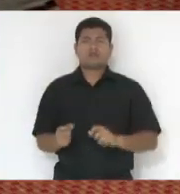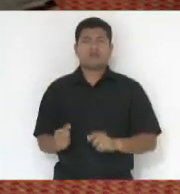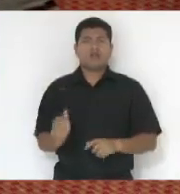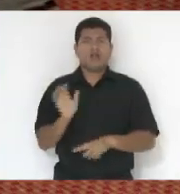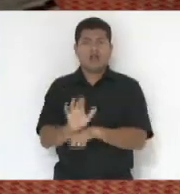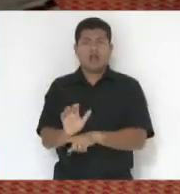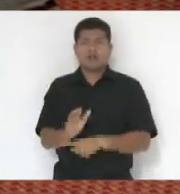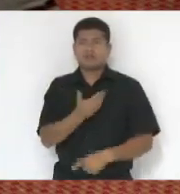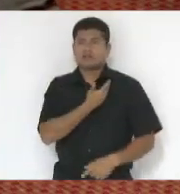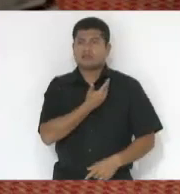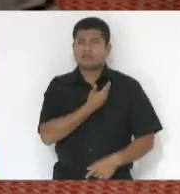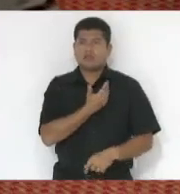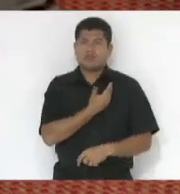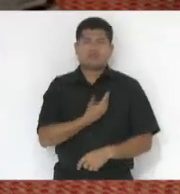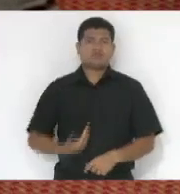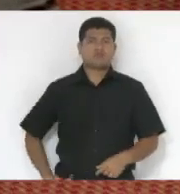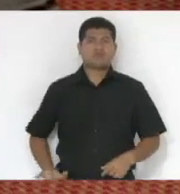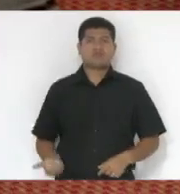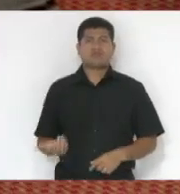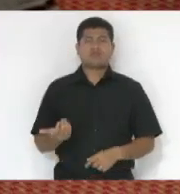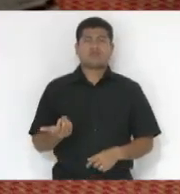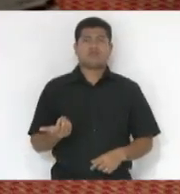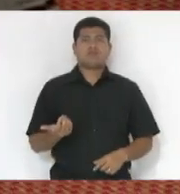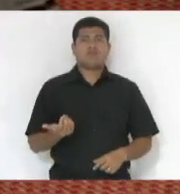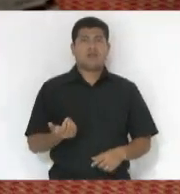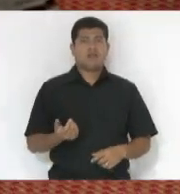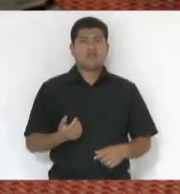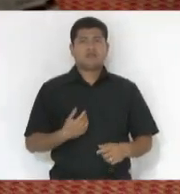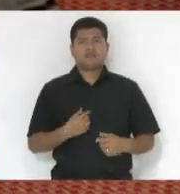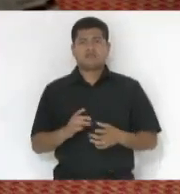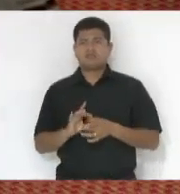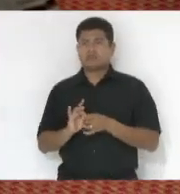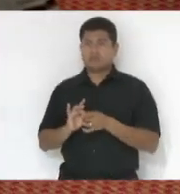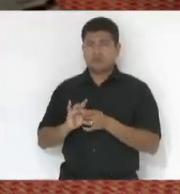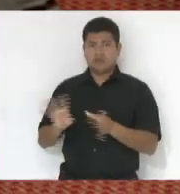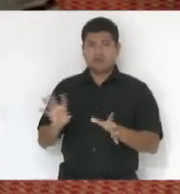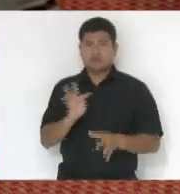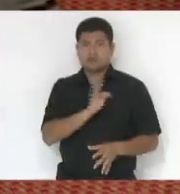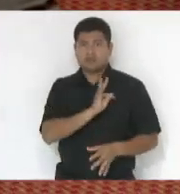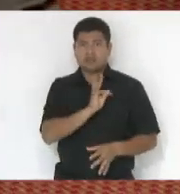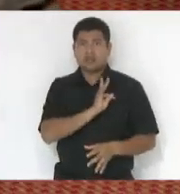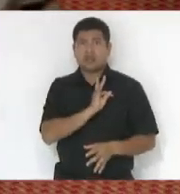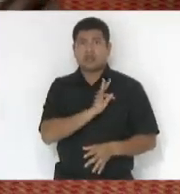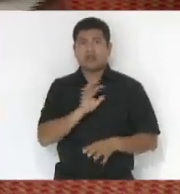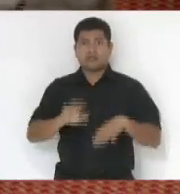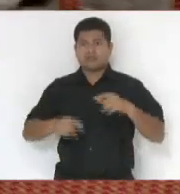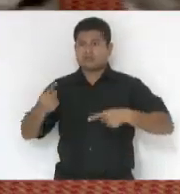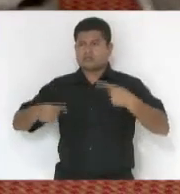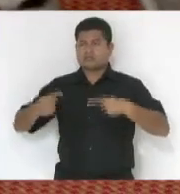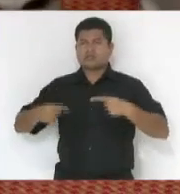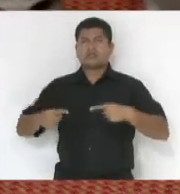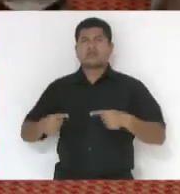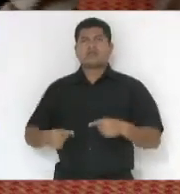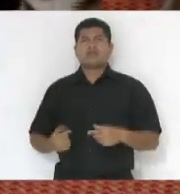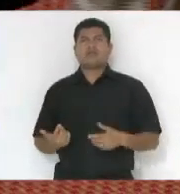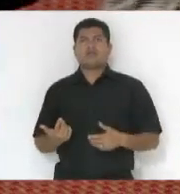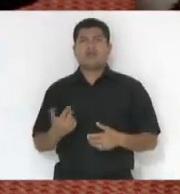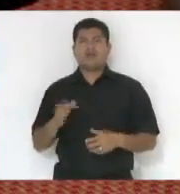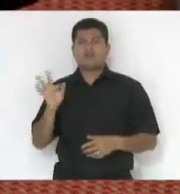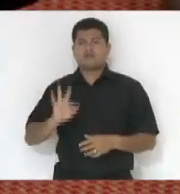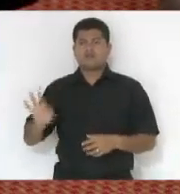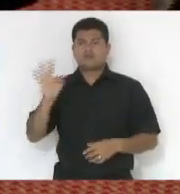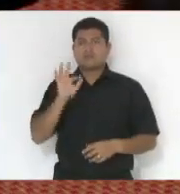e foram concedidas por técnicos dentro da Receita Estadual, discutidas muitas e muitas vezes pela Federação da nossa